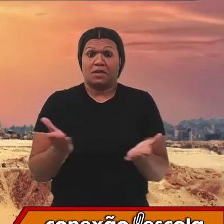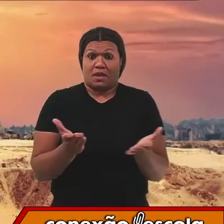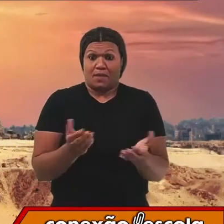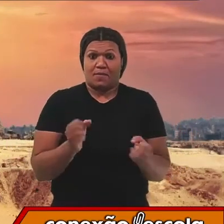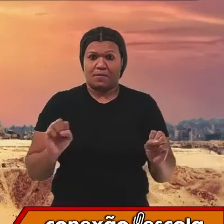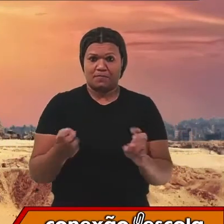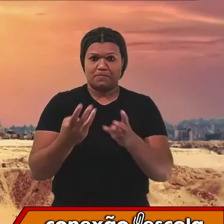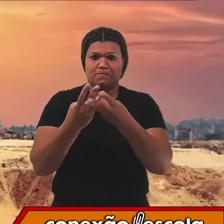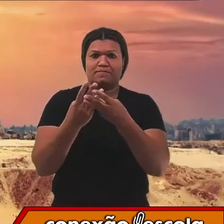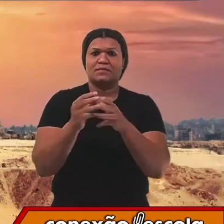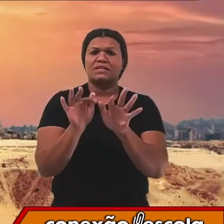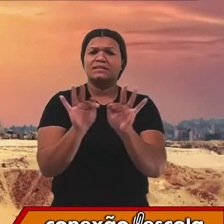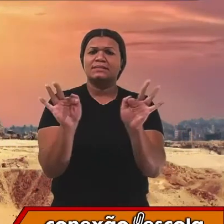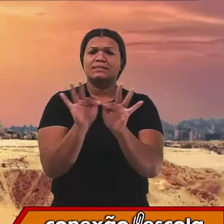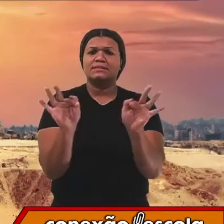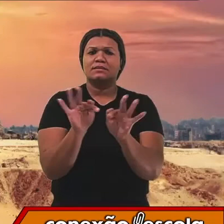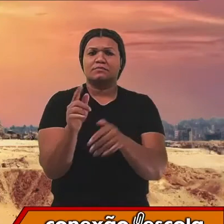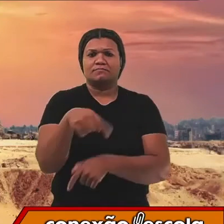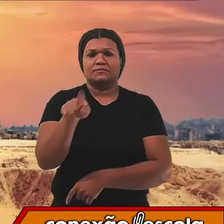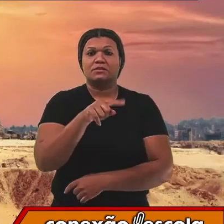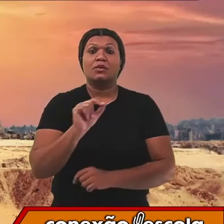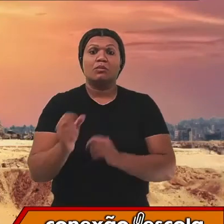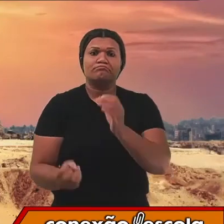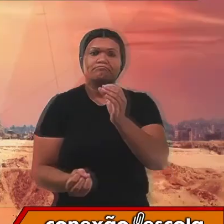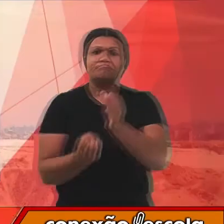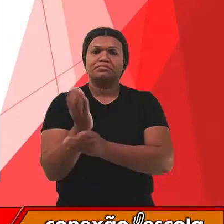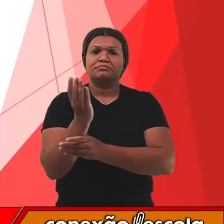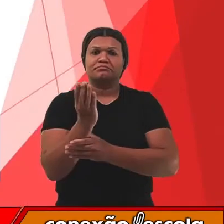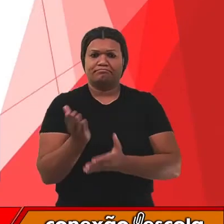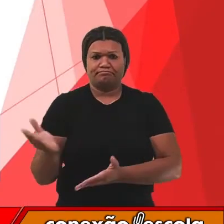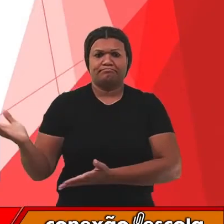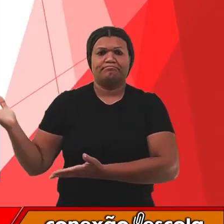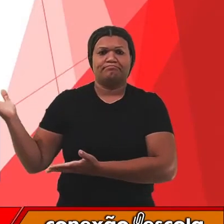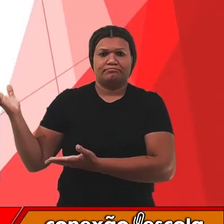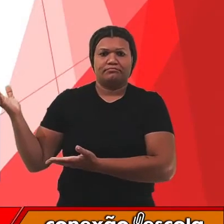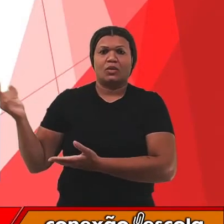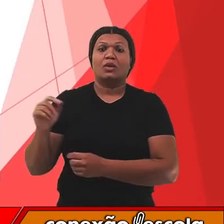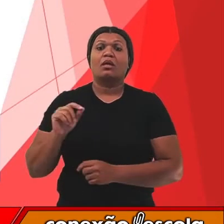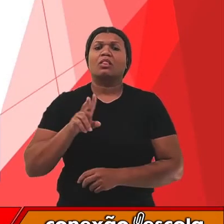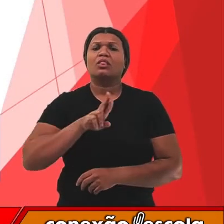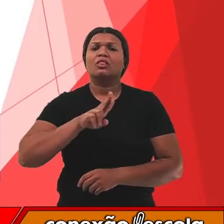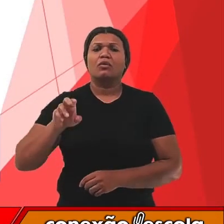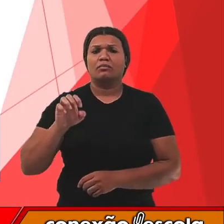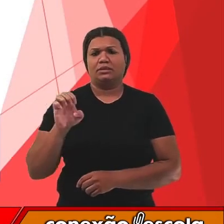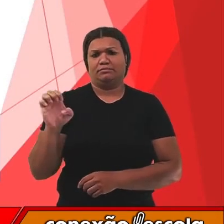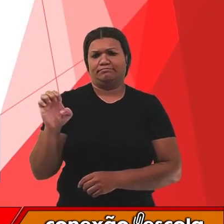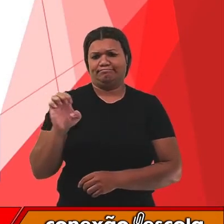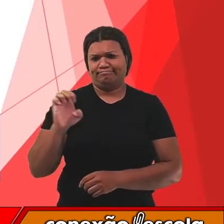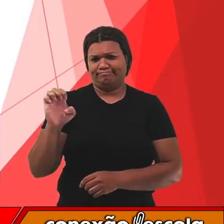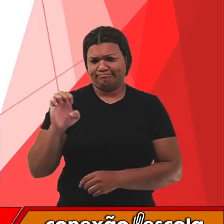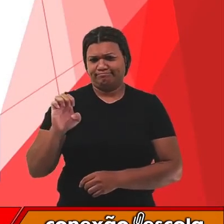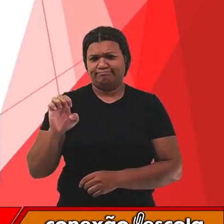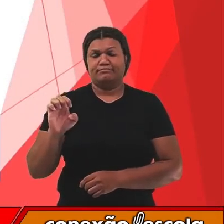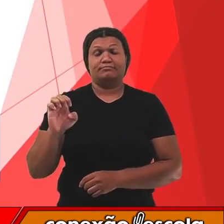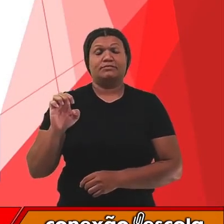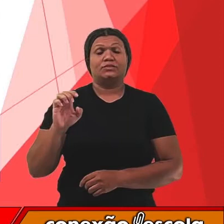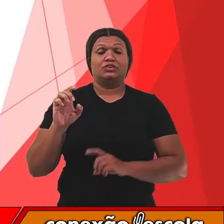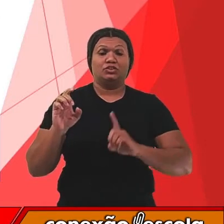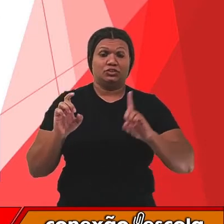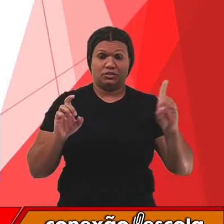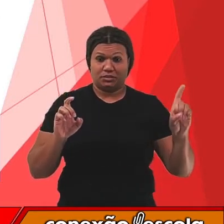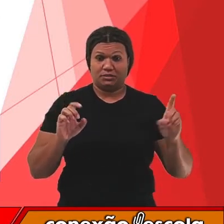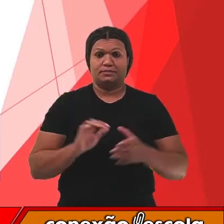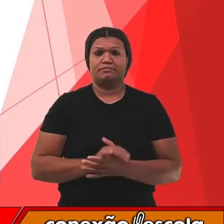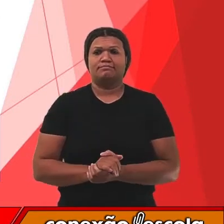para vocês a origem do que é chamado de esquerda e direita. Ultimamente nós temos